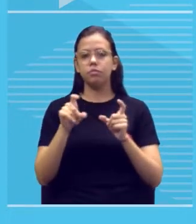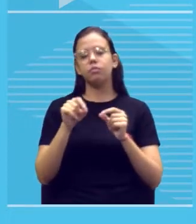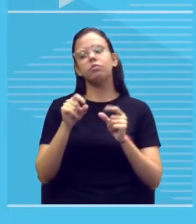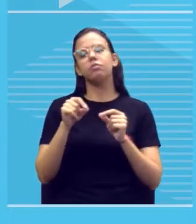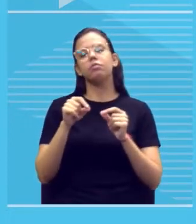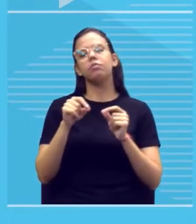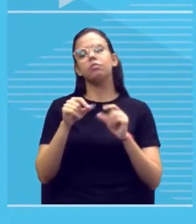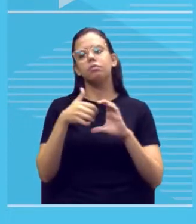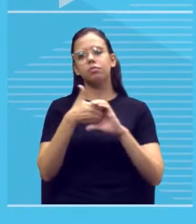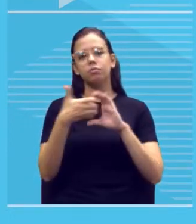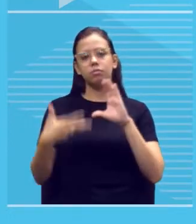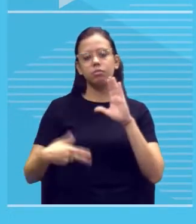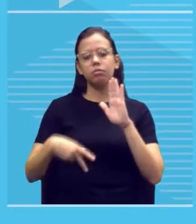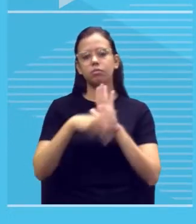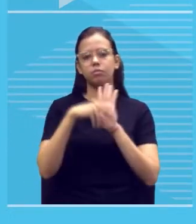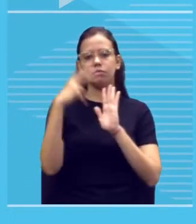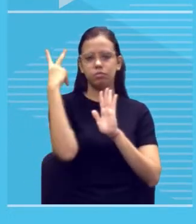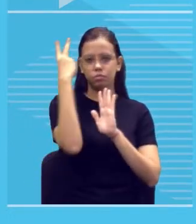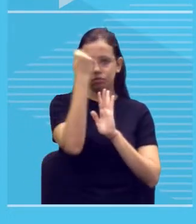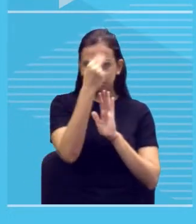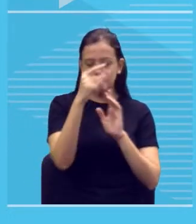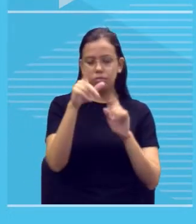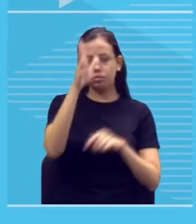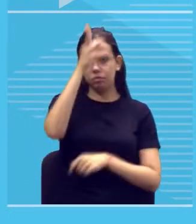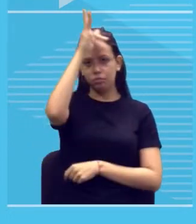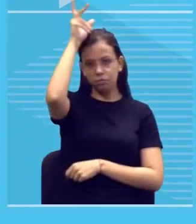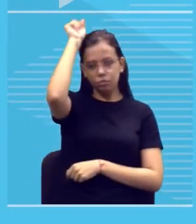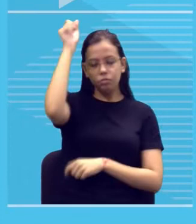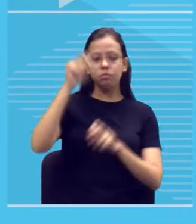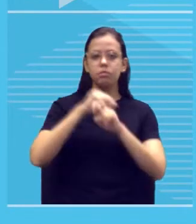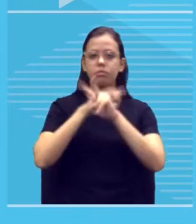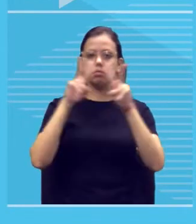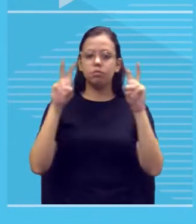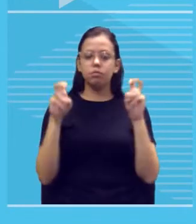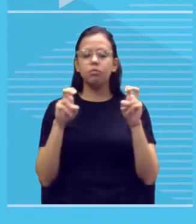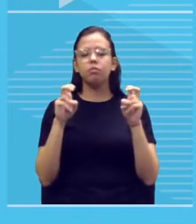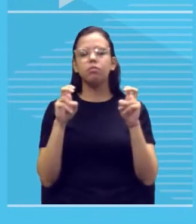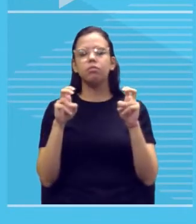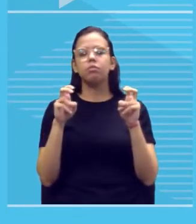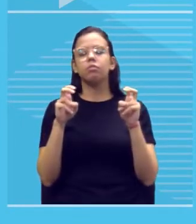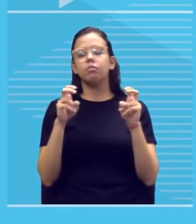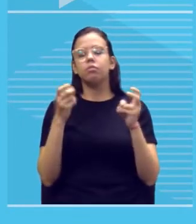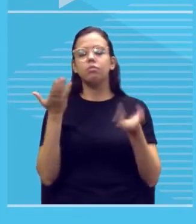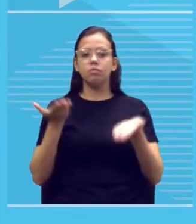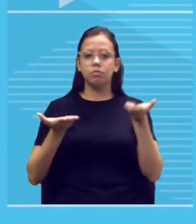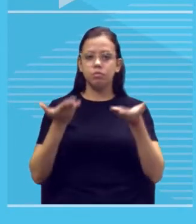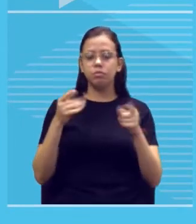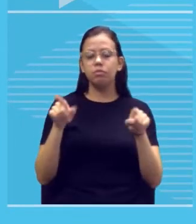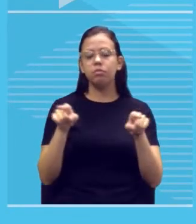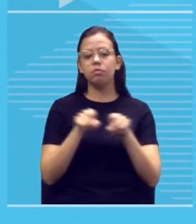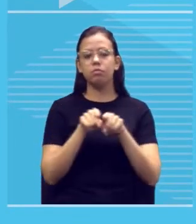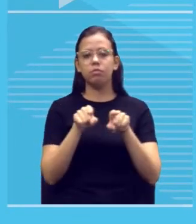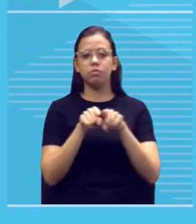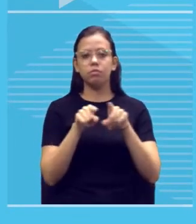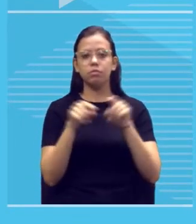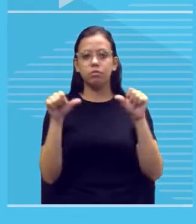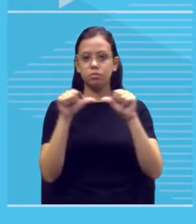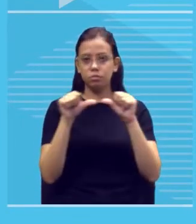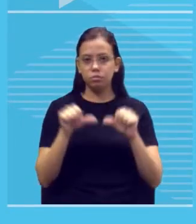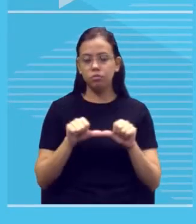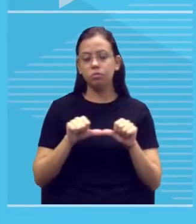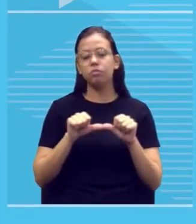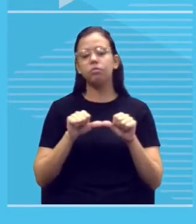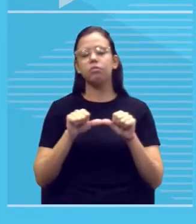greco-romanos de Harmonia equilíbrio e de uma certa fantasia certo então contar uma história